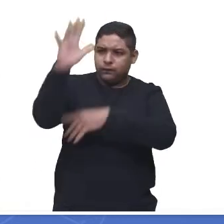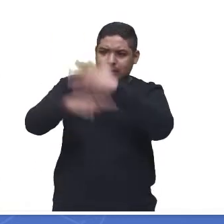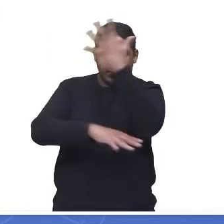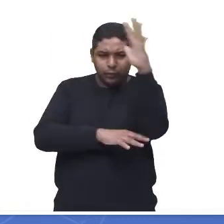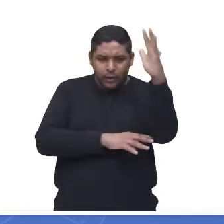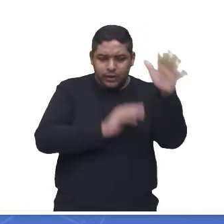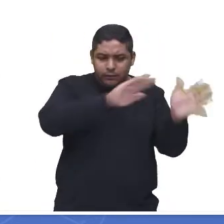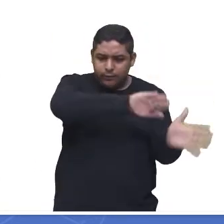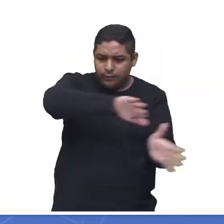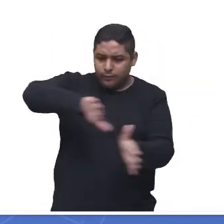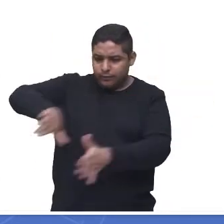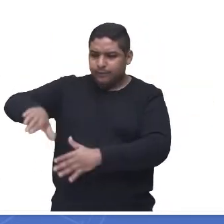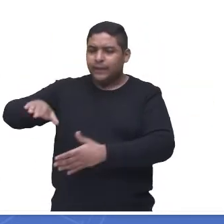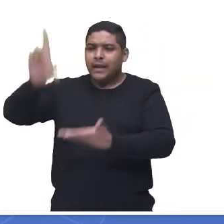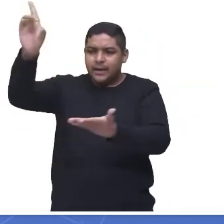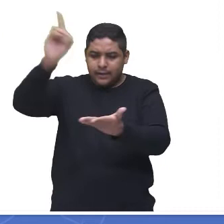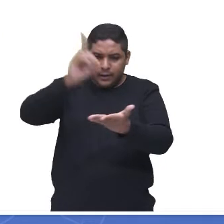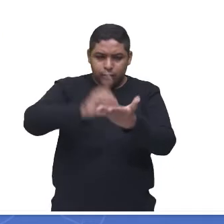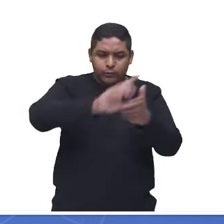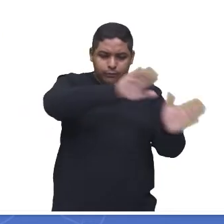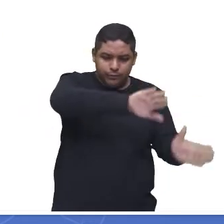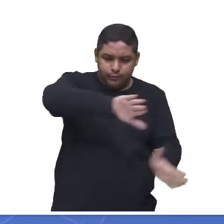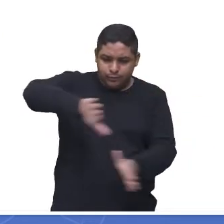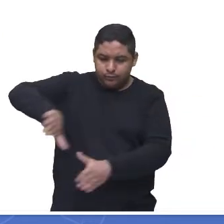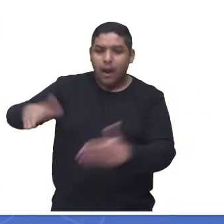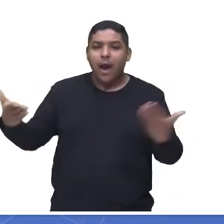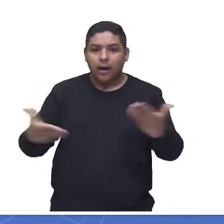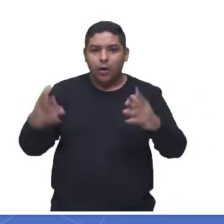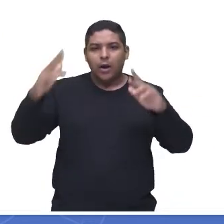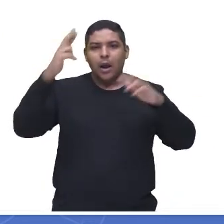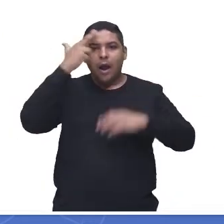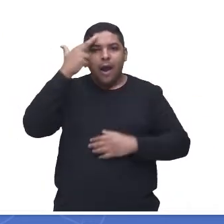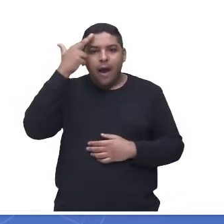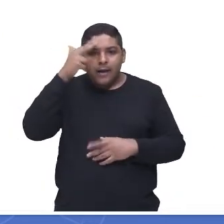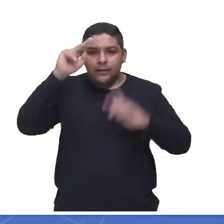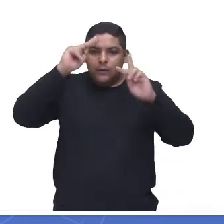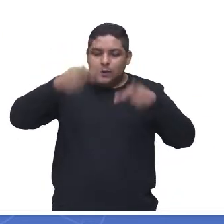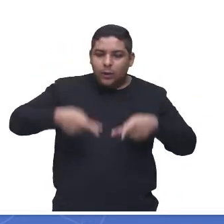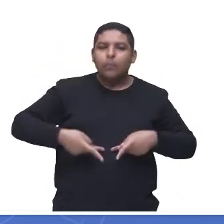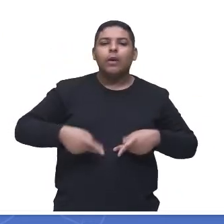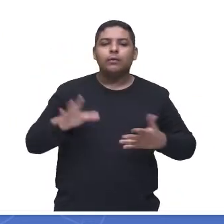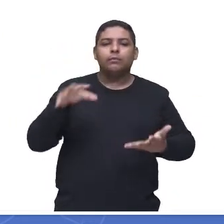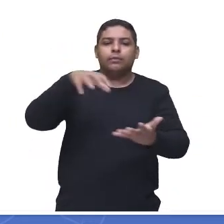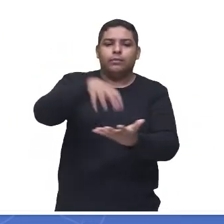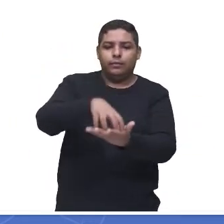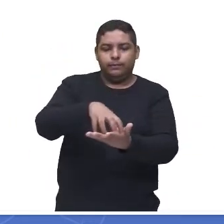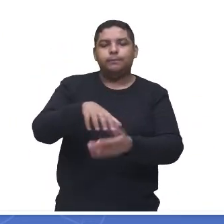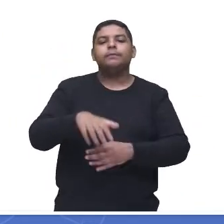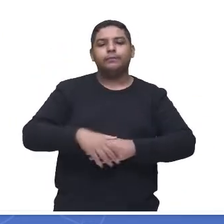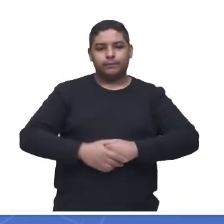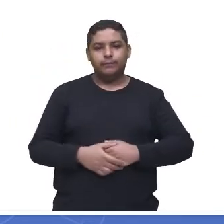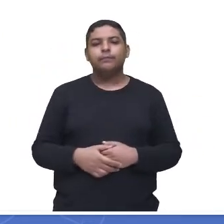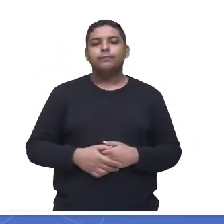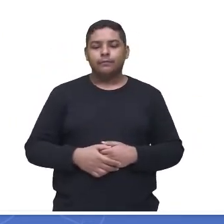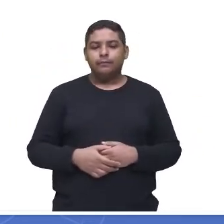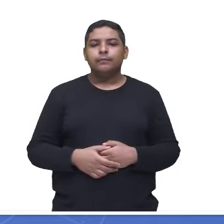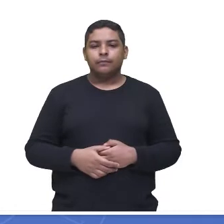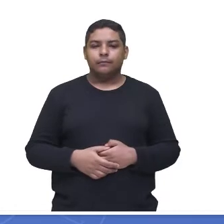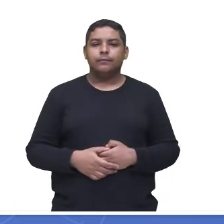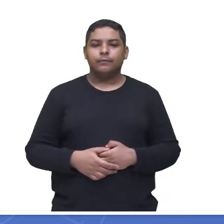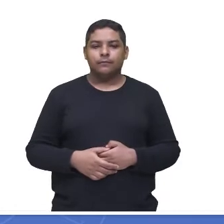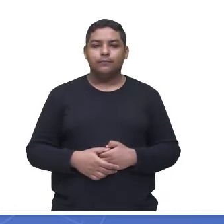agora é a própria razão humana. Então, aquela visão do cosmos, aquela visão cosmocêntrica,